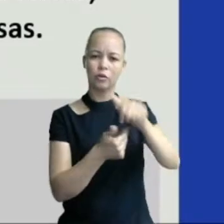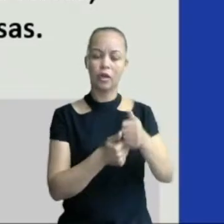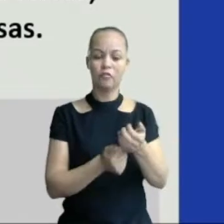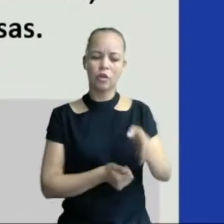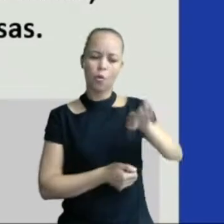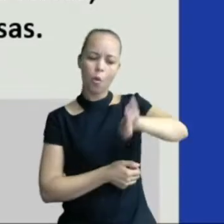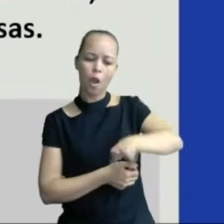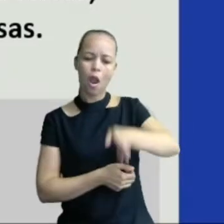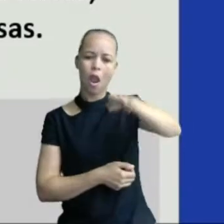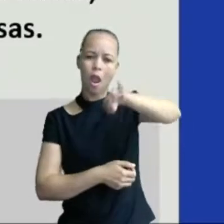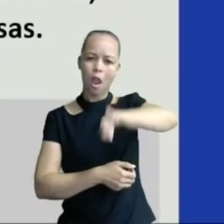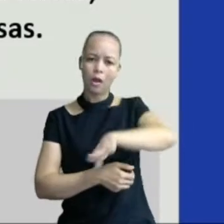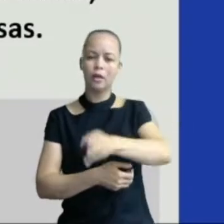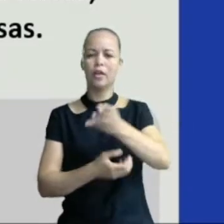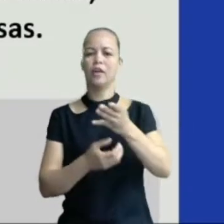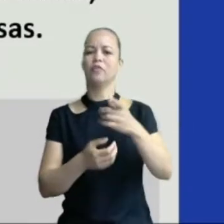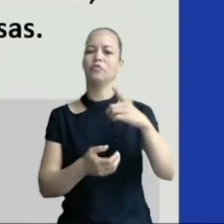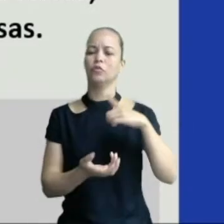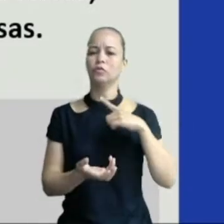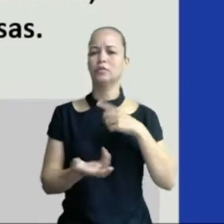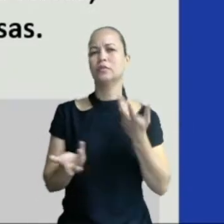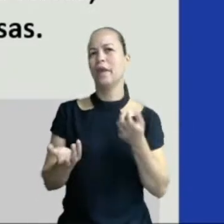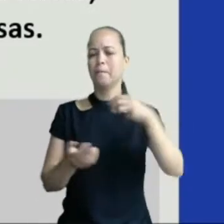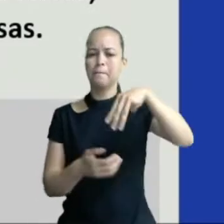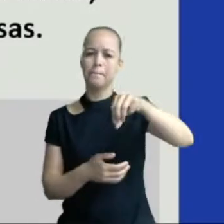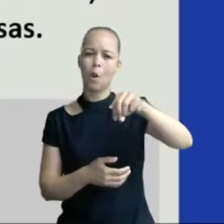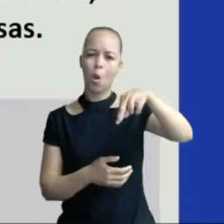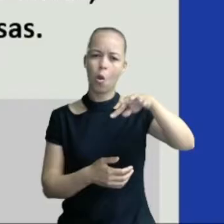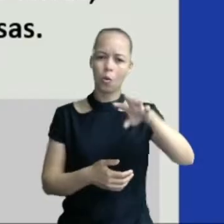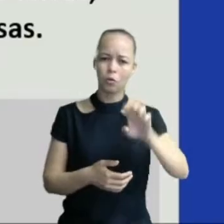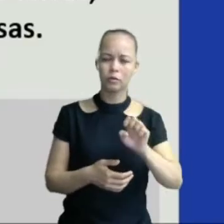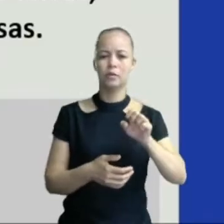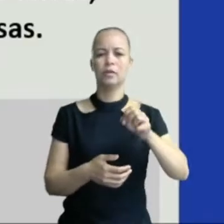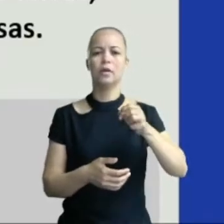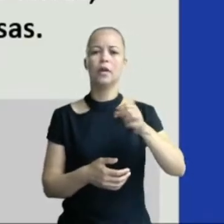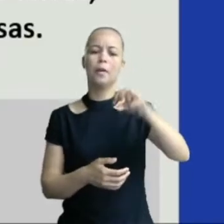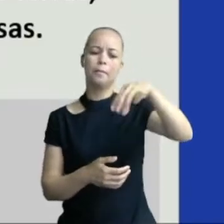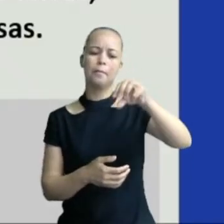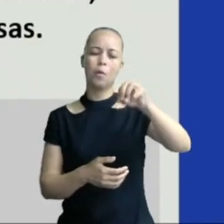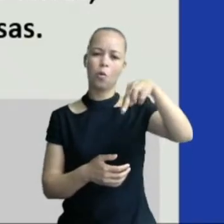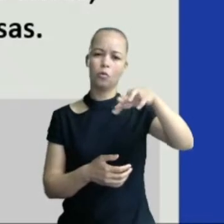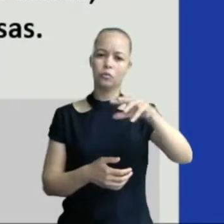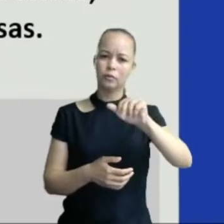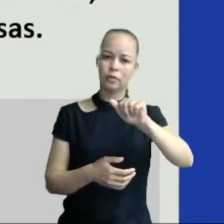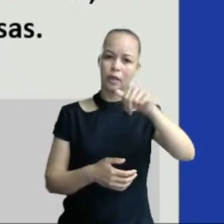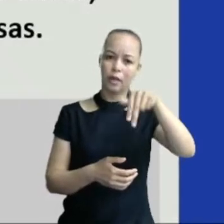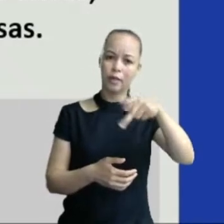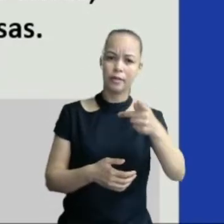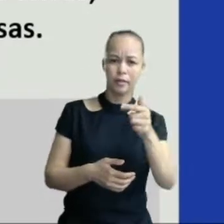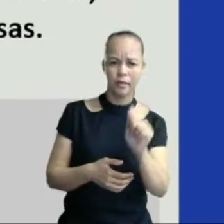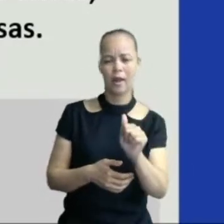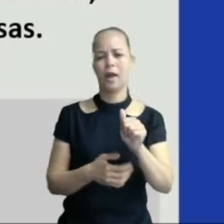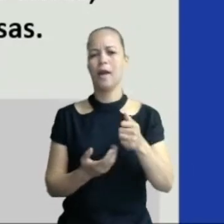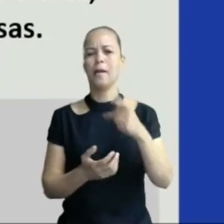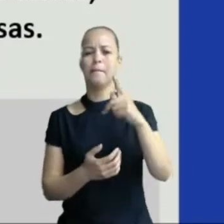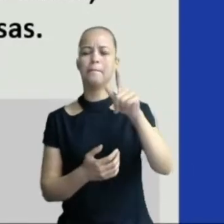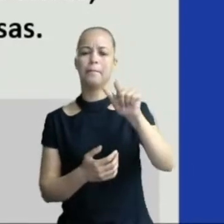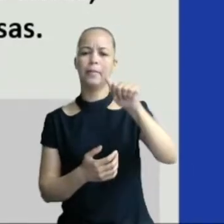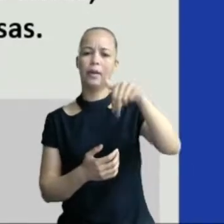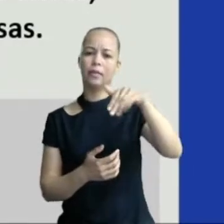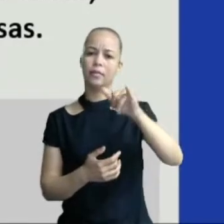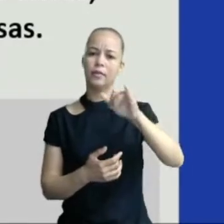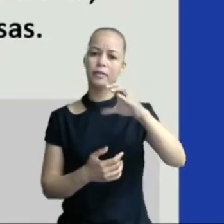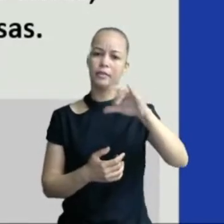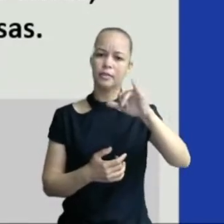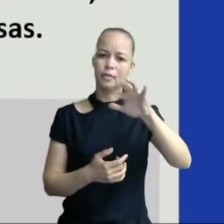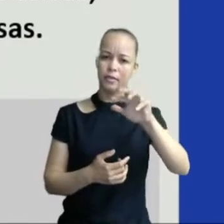formas de relevo, tem o monte, montanhas, planície, planaltos, pronto. Monte é um